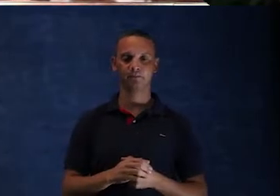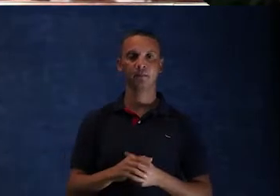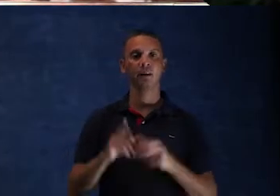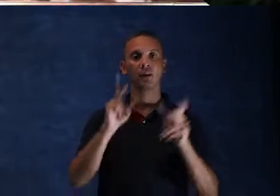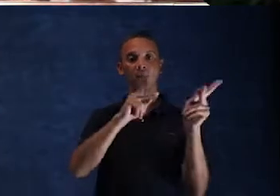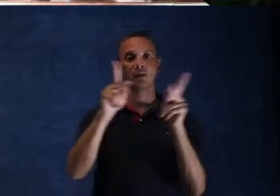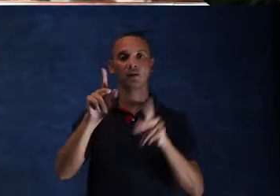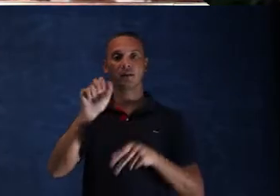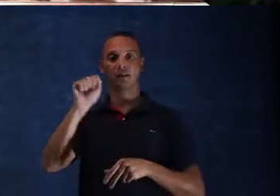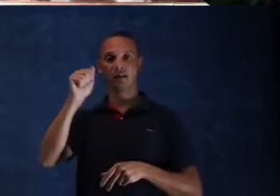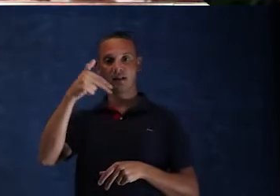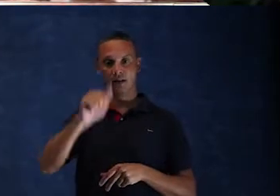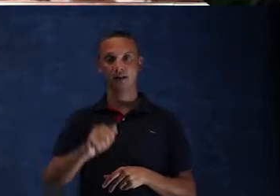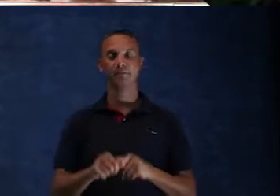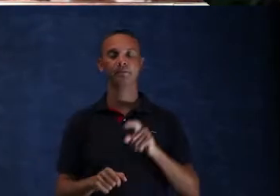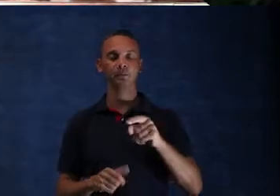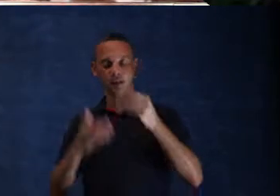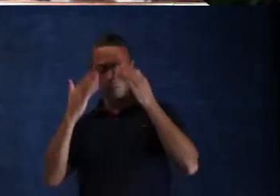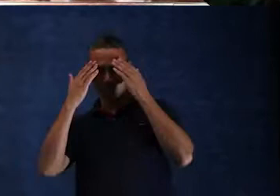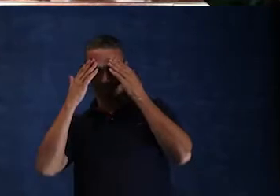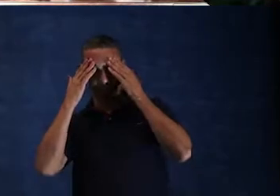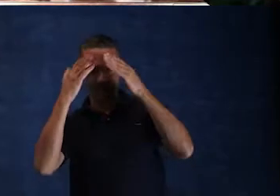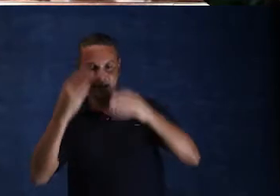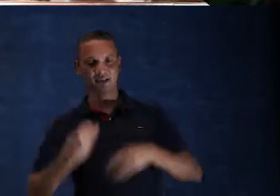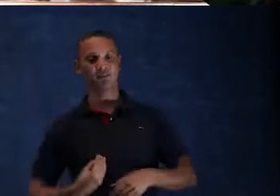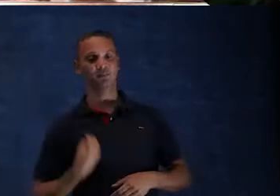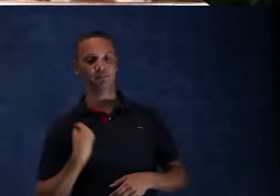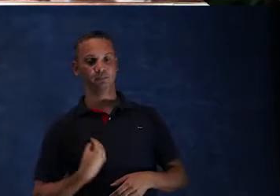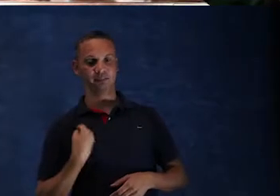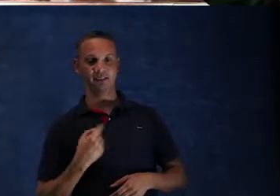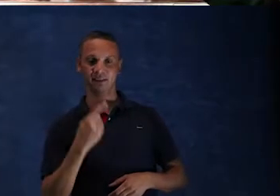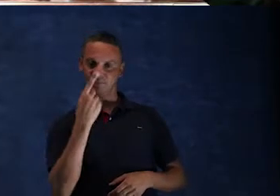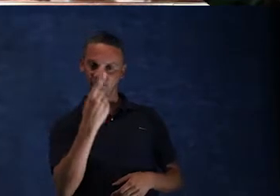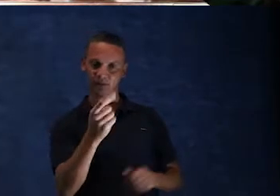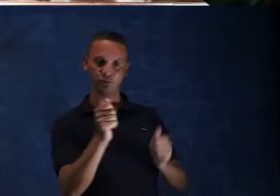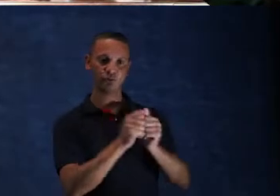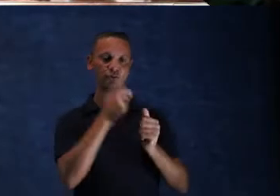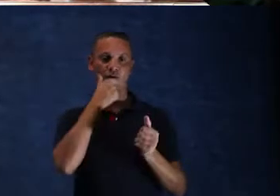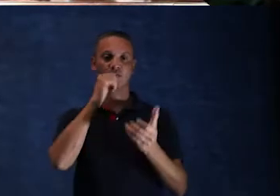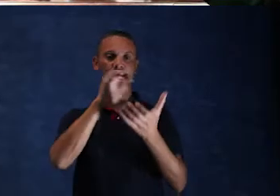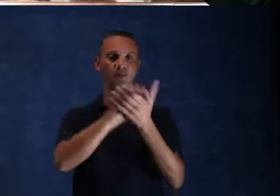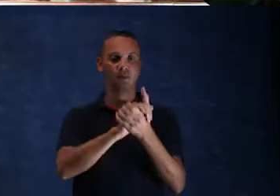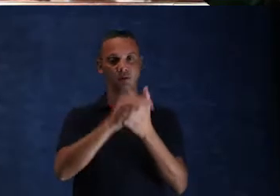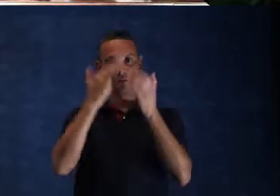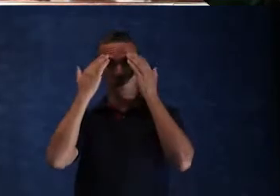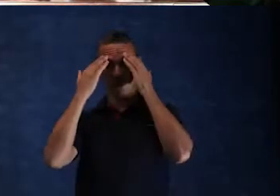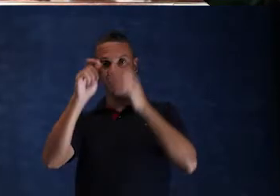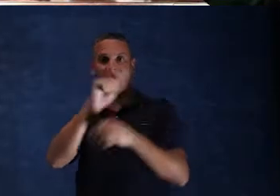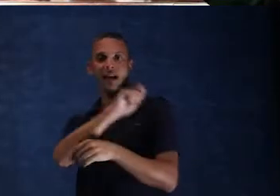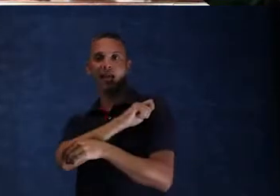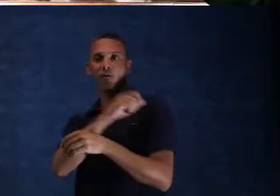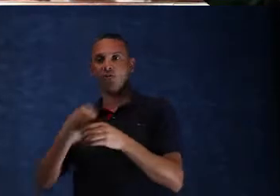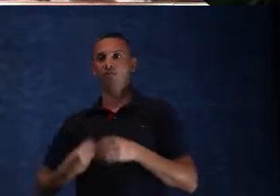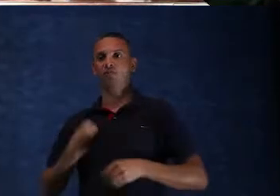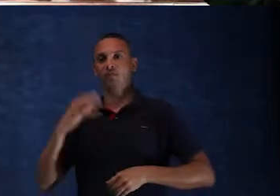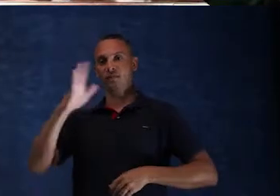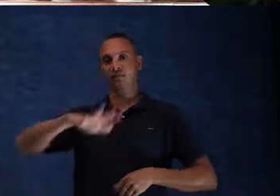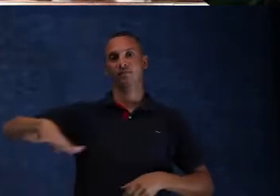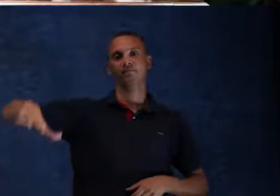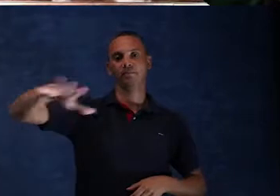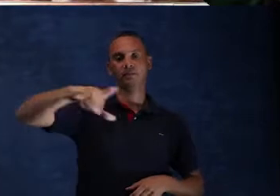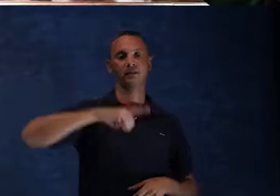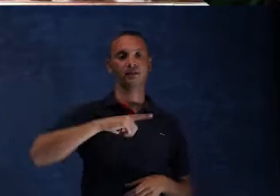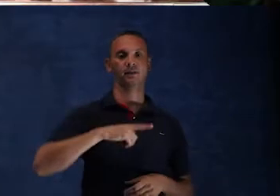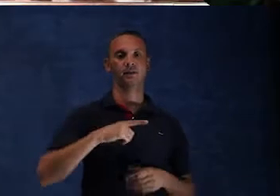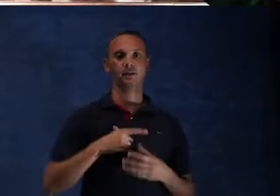quero agradecer a presença dela, do marido, que é o Raul. Muito obrigada. Agradecer a todos os meus alunos que estão aqui, mas